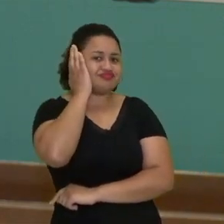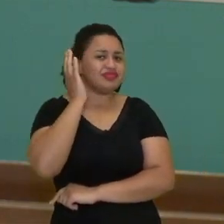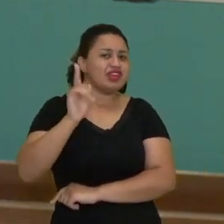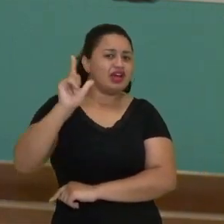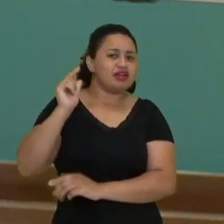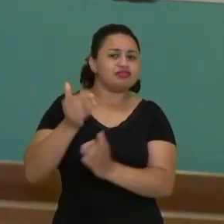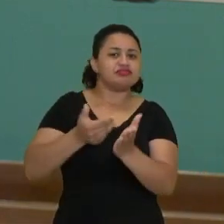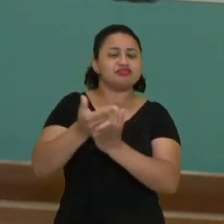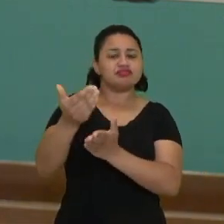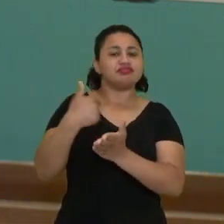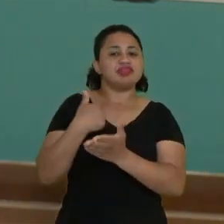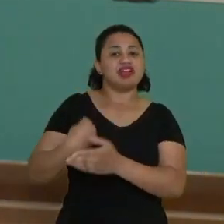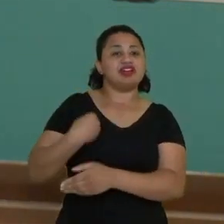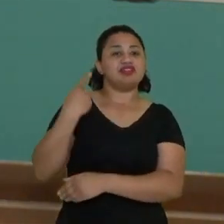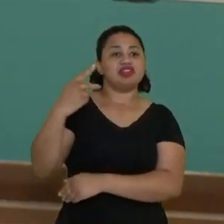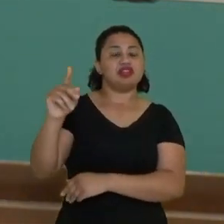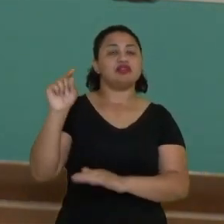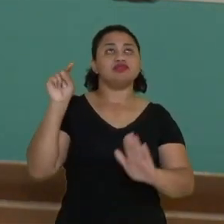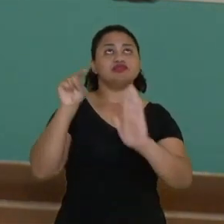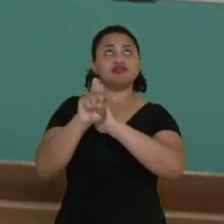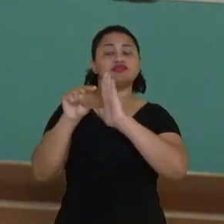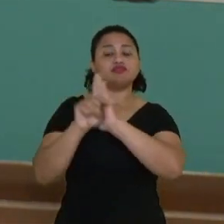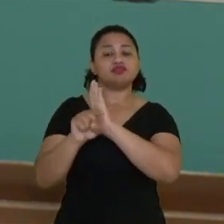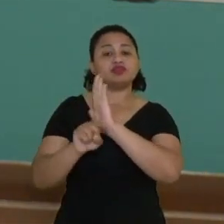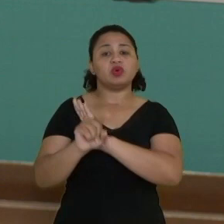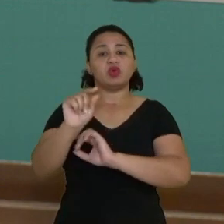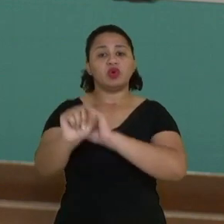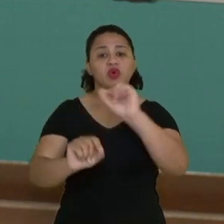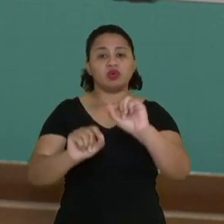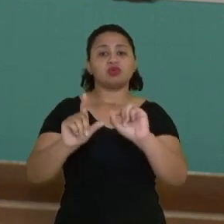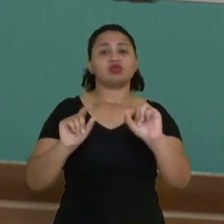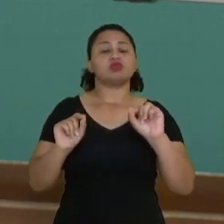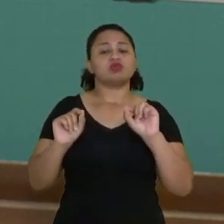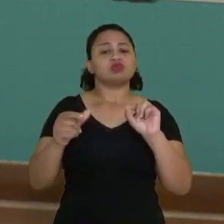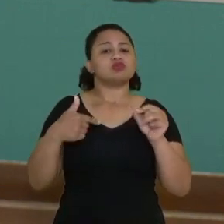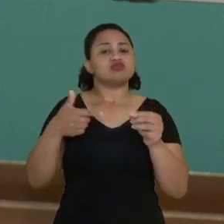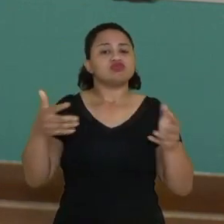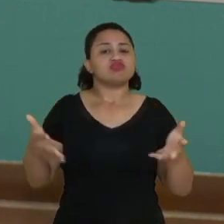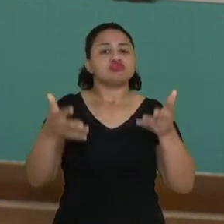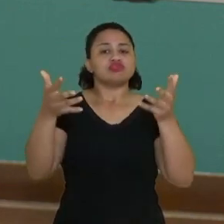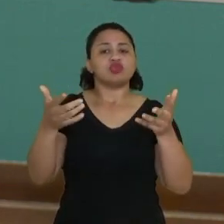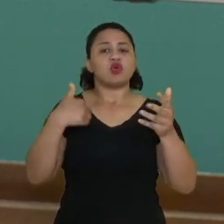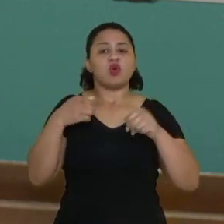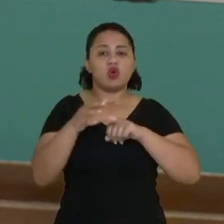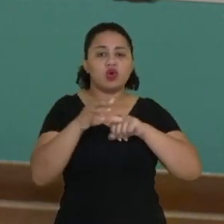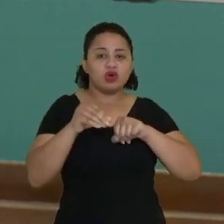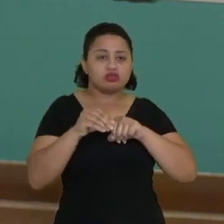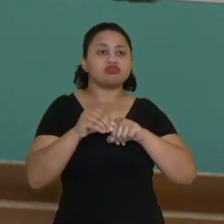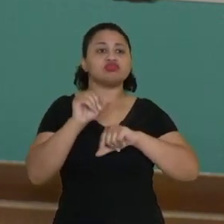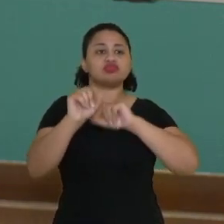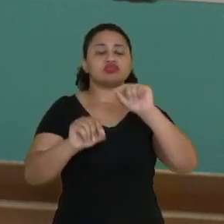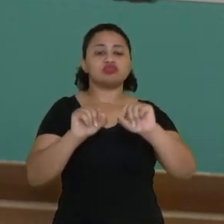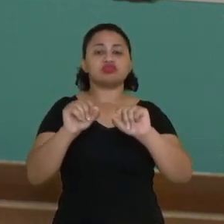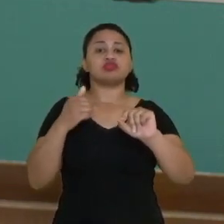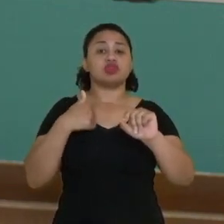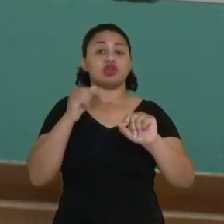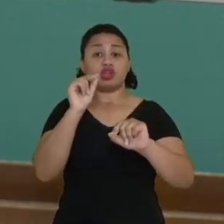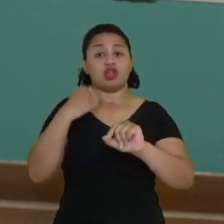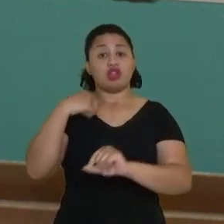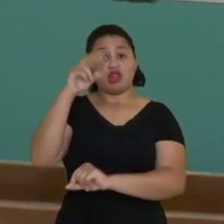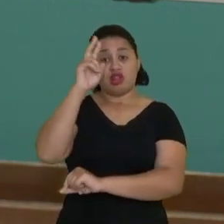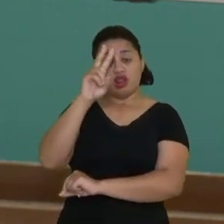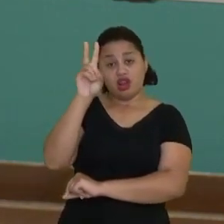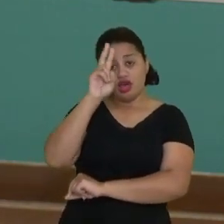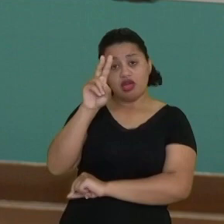ele, vamos fazer algumas perguntinhas, né? Para ativar um pouquinho o nosso conhecimento prévio, o que é que a gente